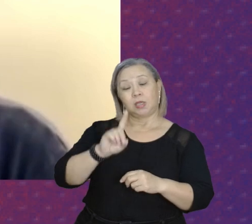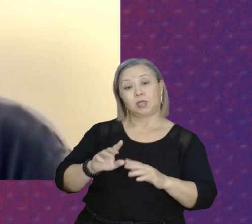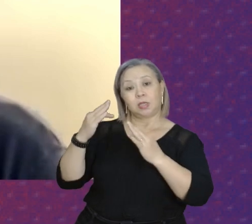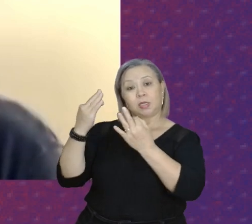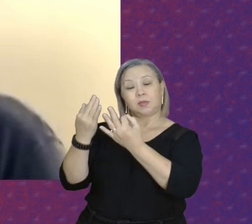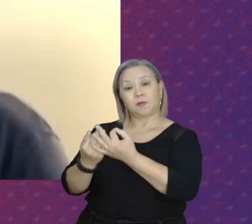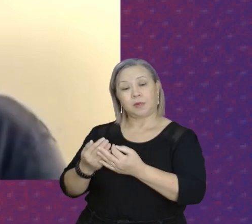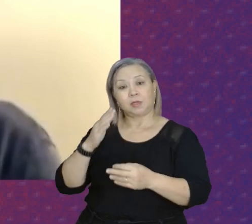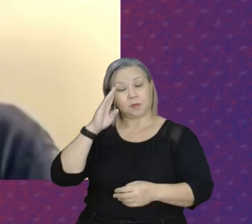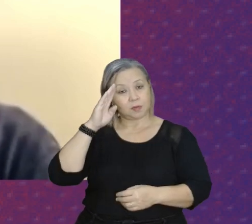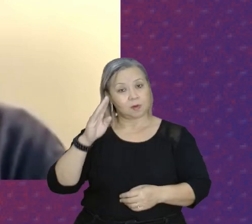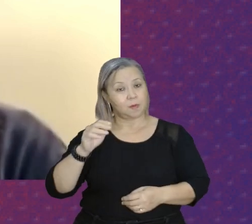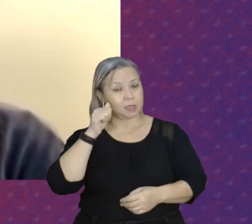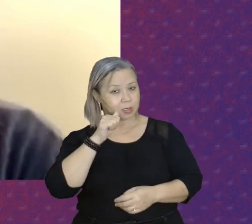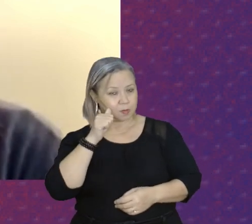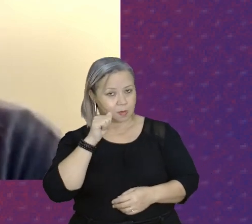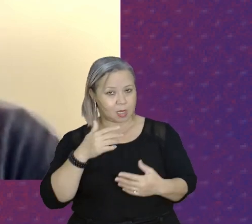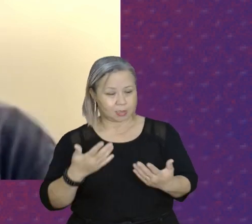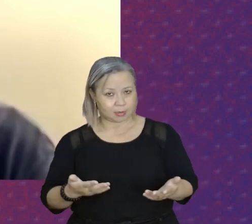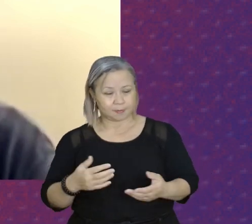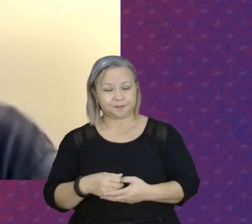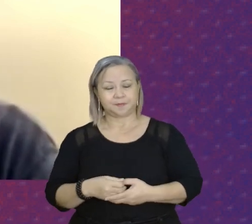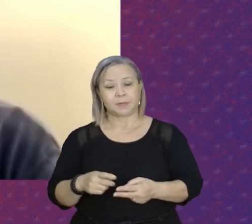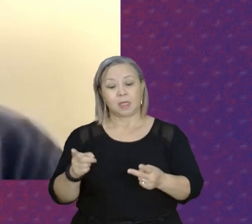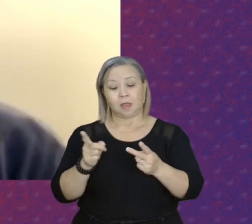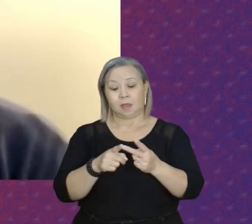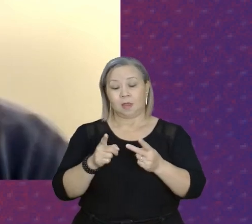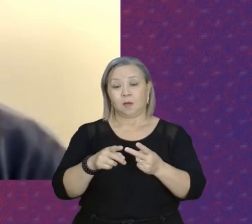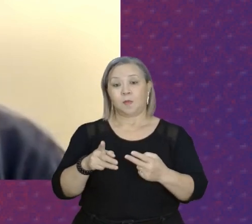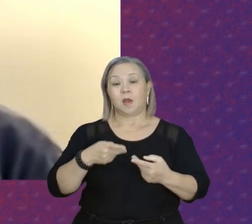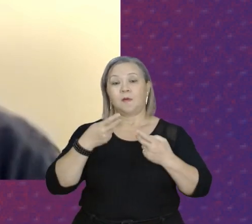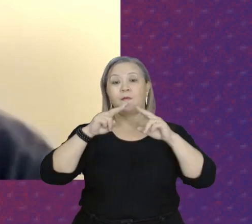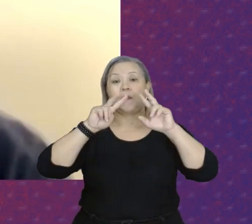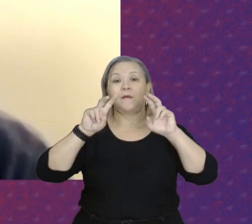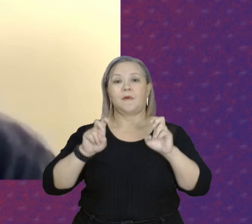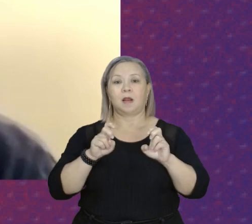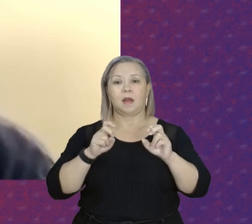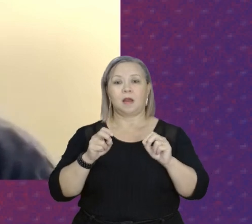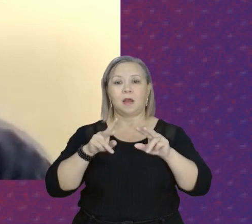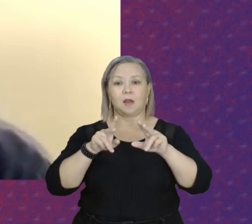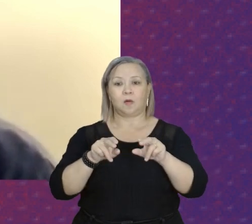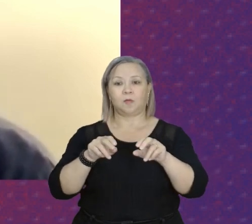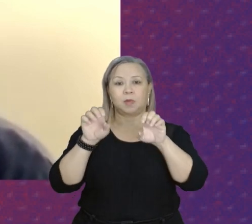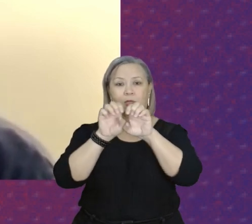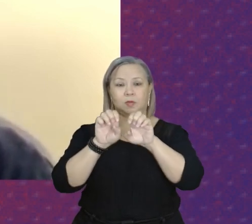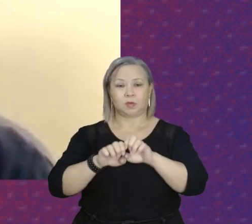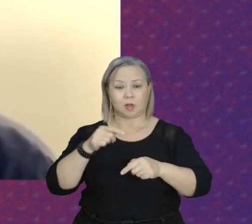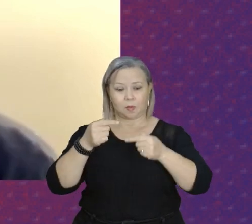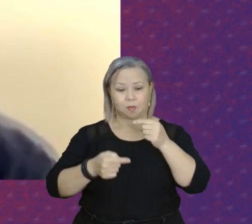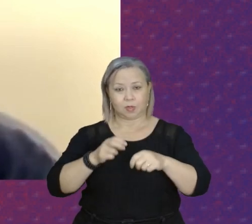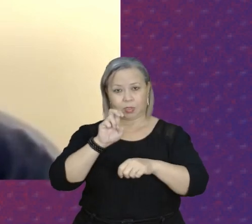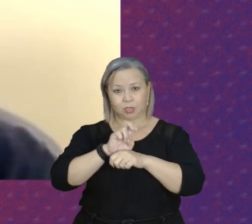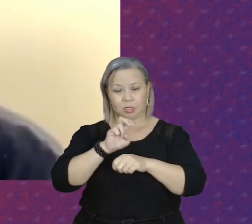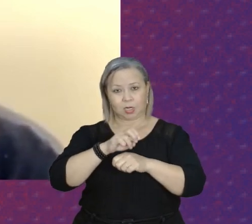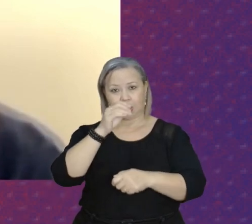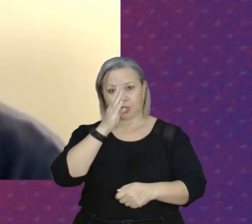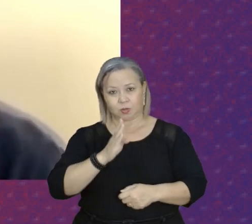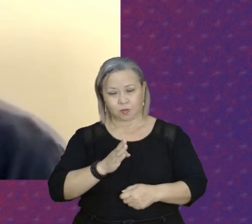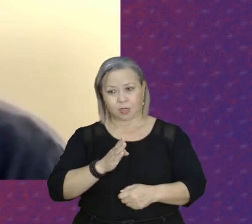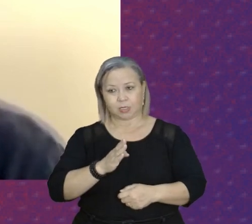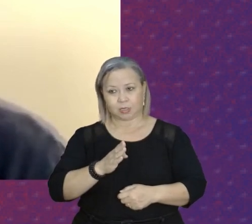das mulheres. Na segunda parte, vou falar um pouquinho sobre como está estruturada a política de creches no Brasil,